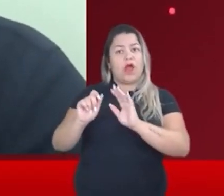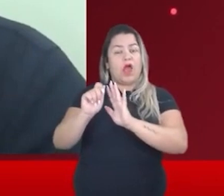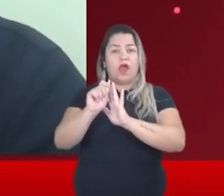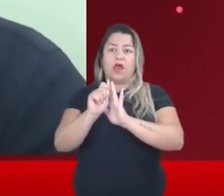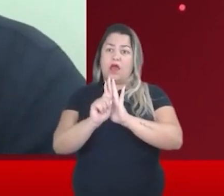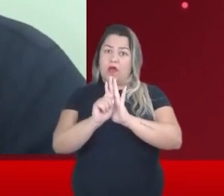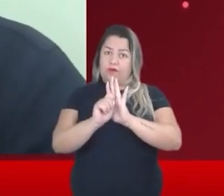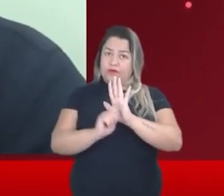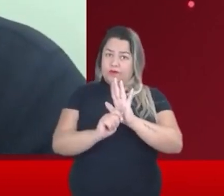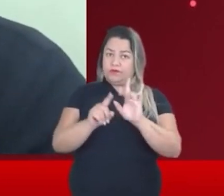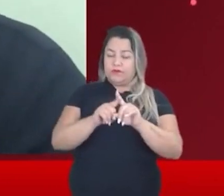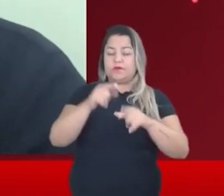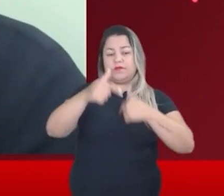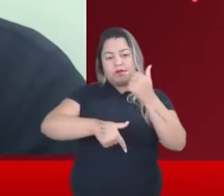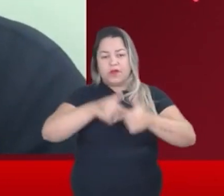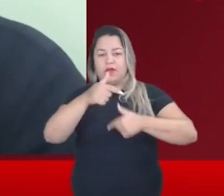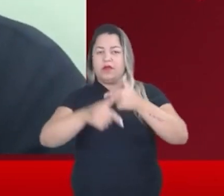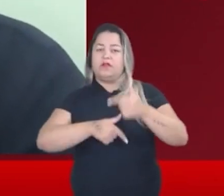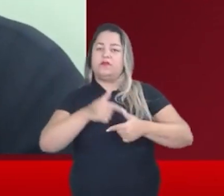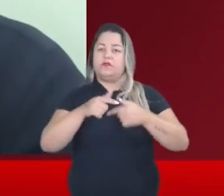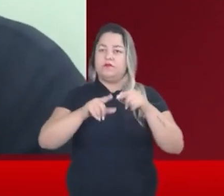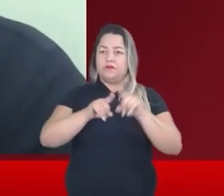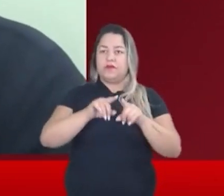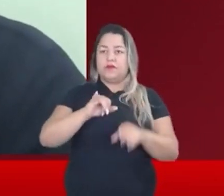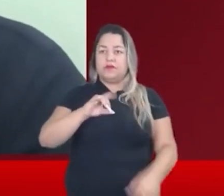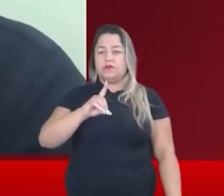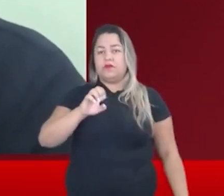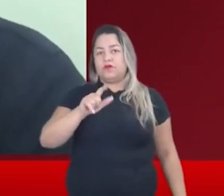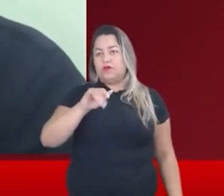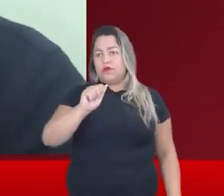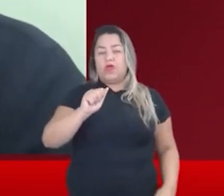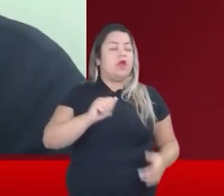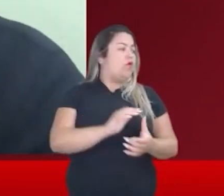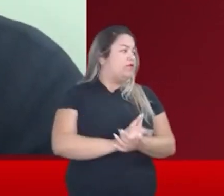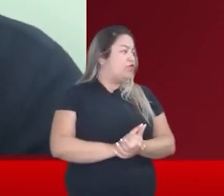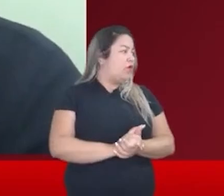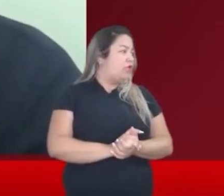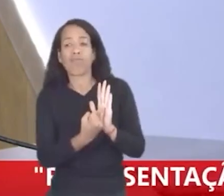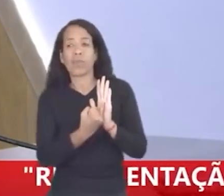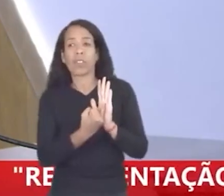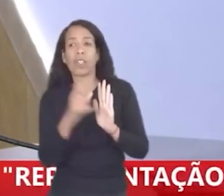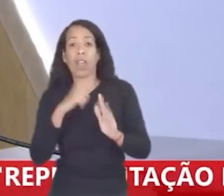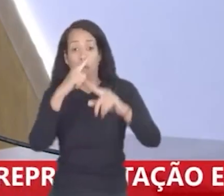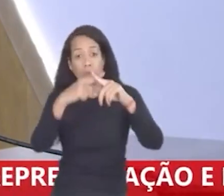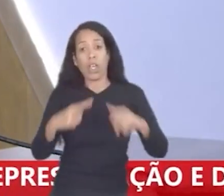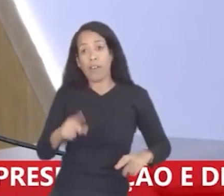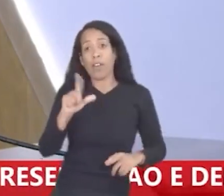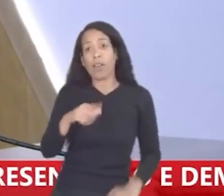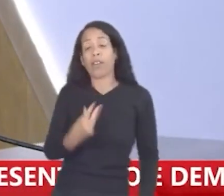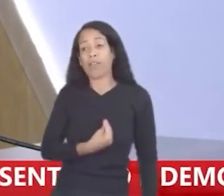trabalham para ideologias de direita. Os algoritmos são neoliberais. É um desafio muito